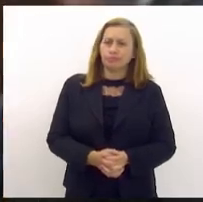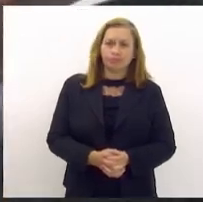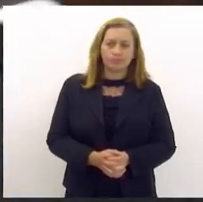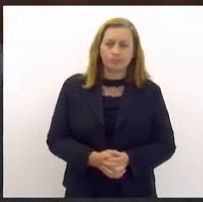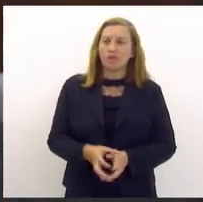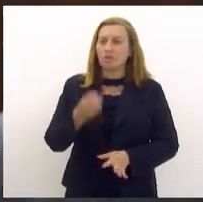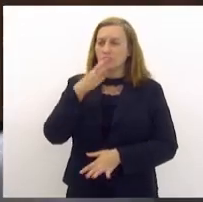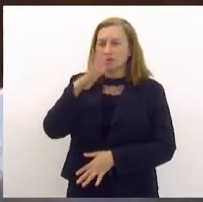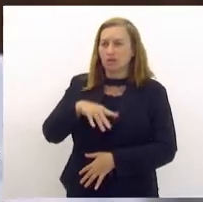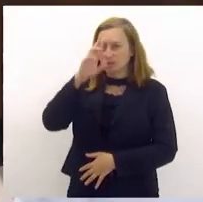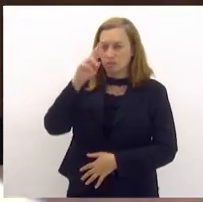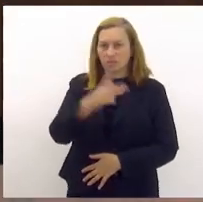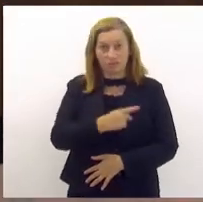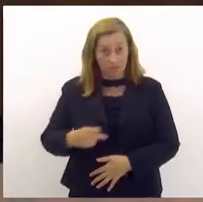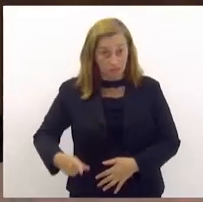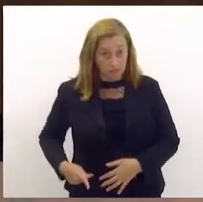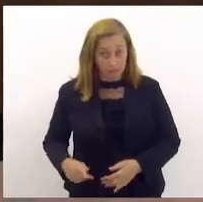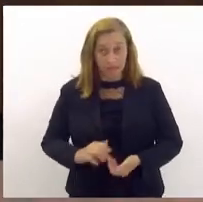Boa tarde, presidente.